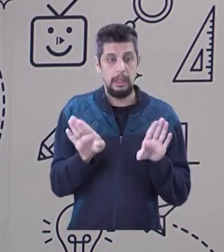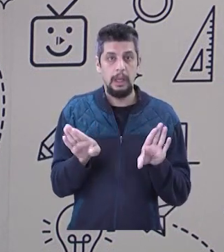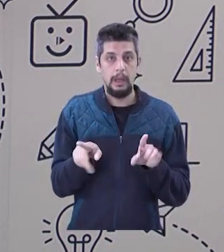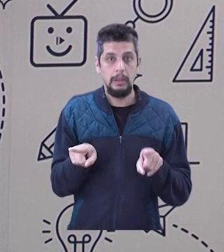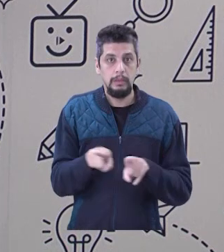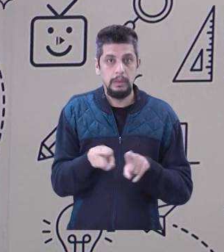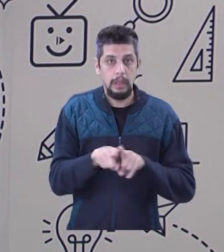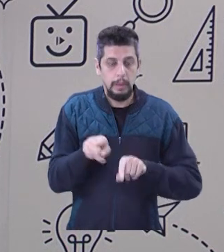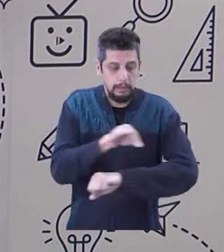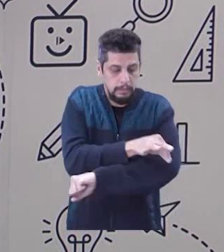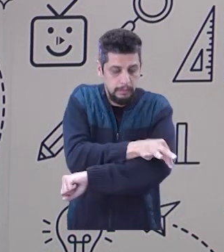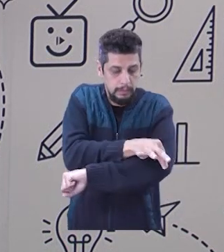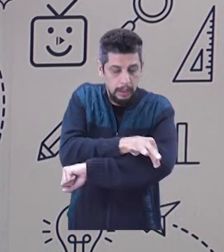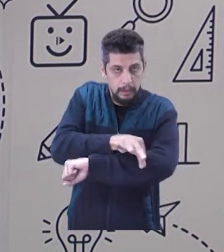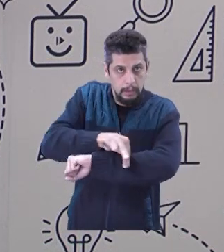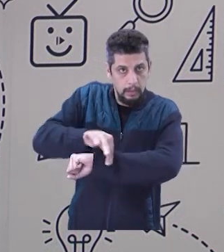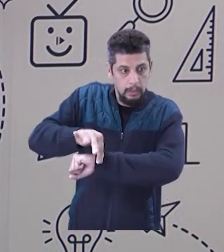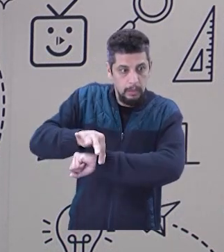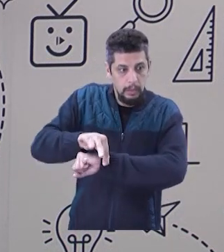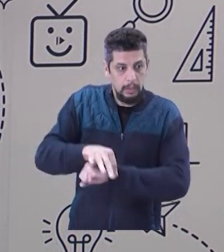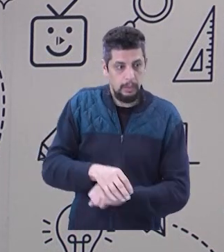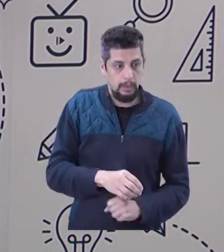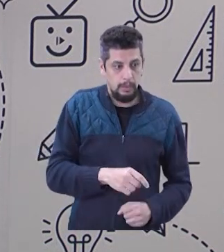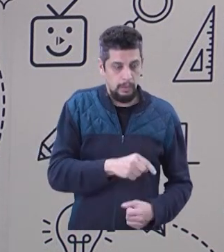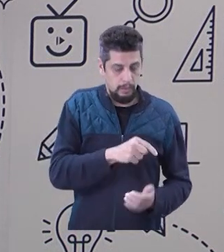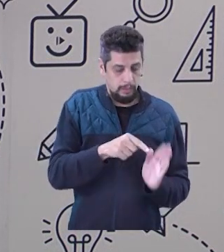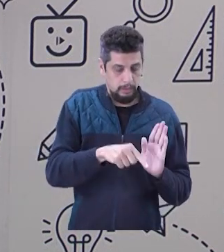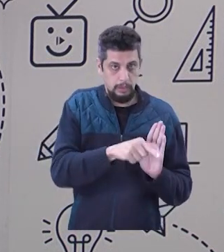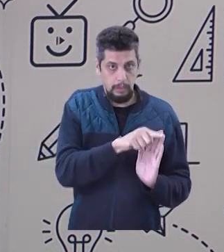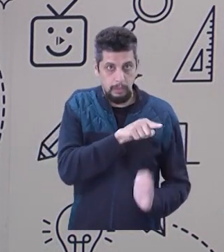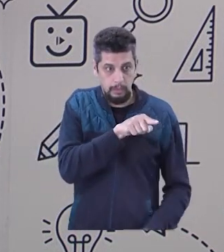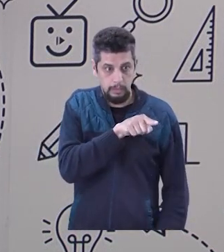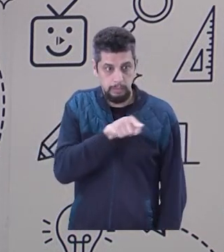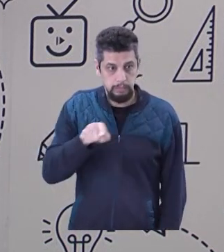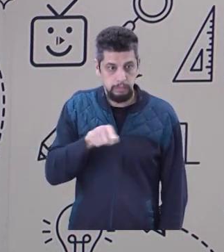tá? Para ficar mais fácil, né, a medida. Uhum. Um, dois, um